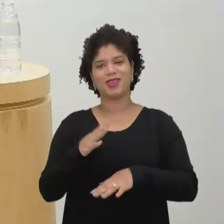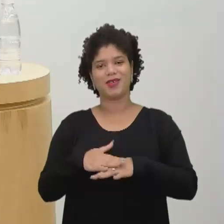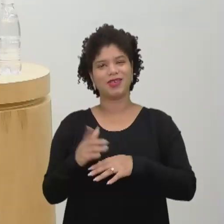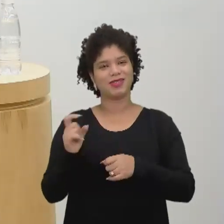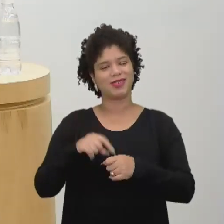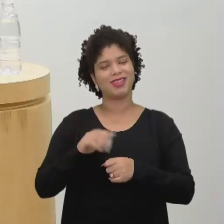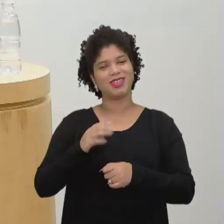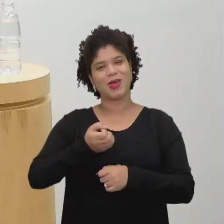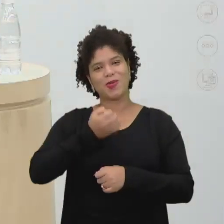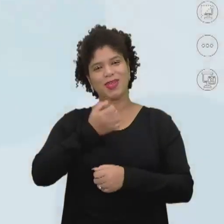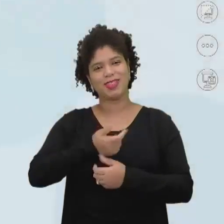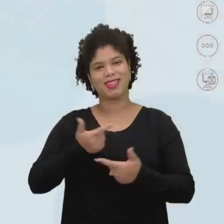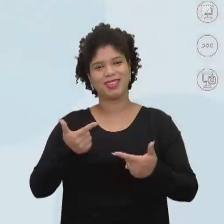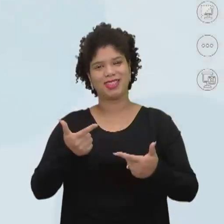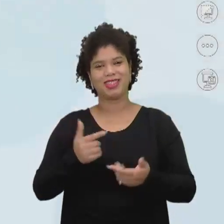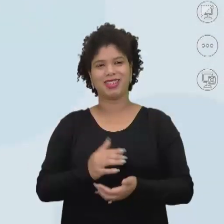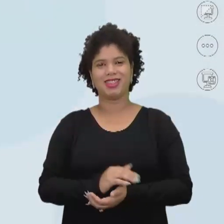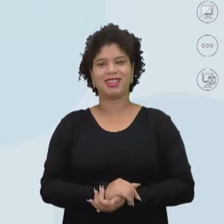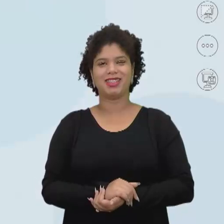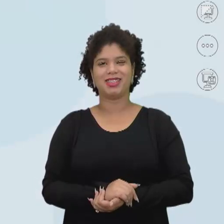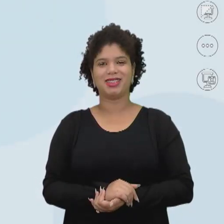Já voltamos, boa sorte!